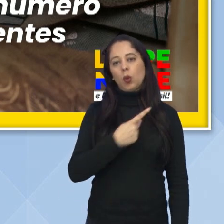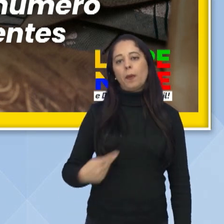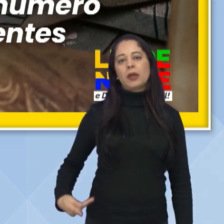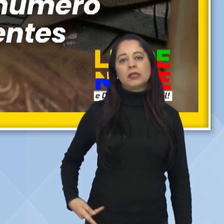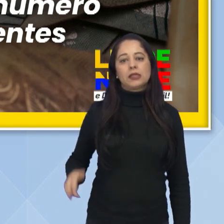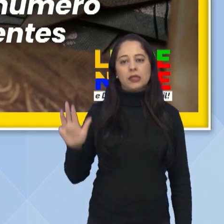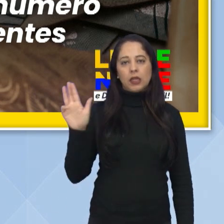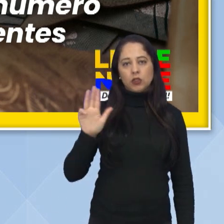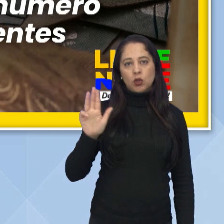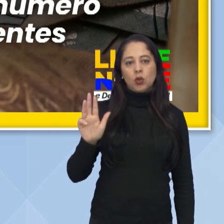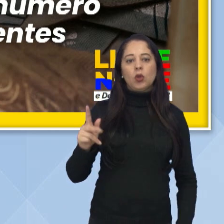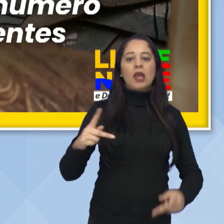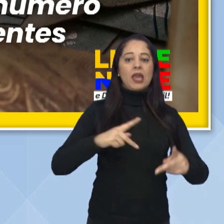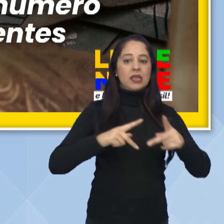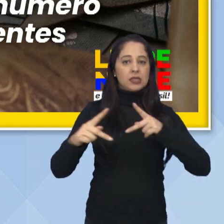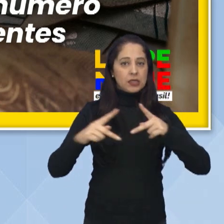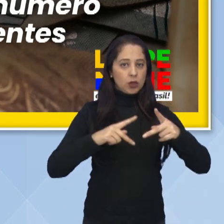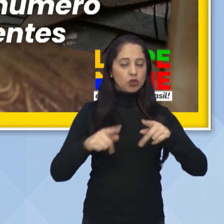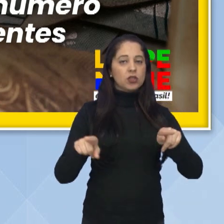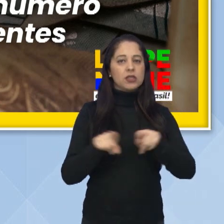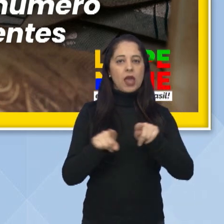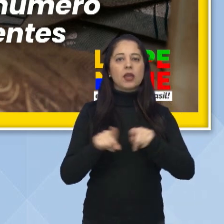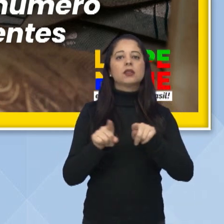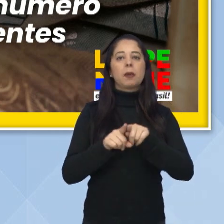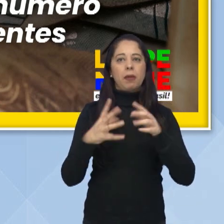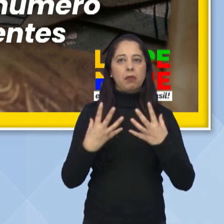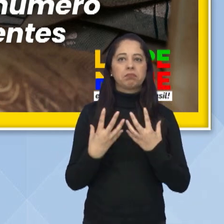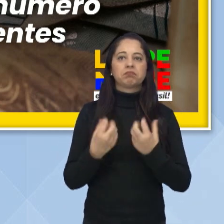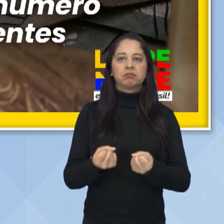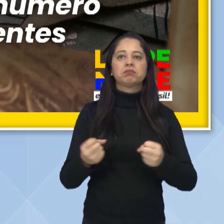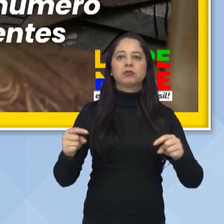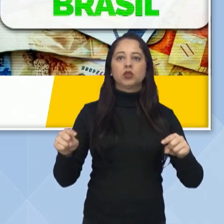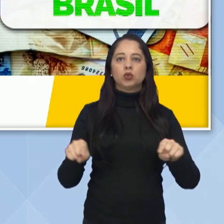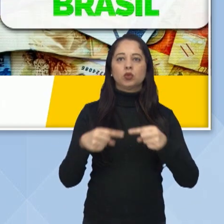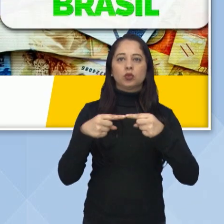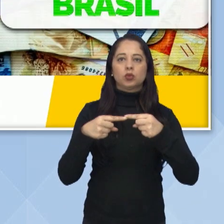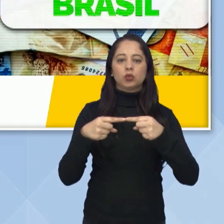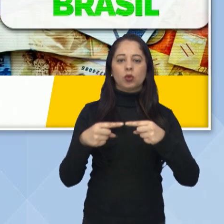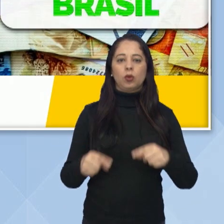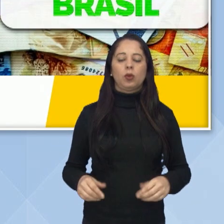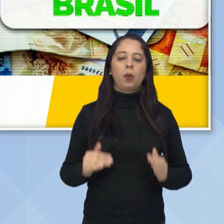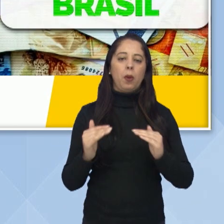Campos também está nesse mesmo sentido. Próxima.